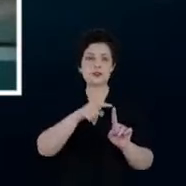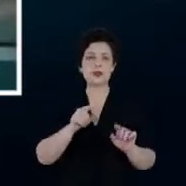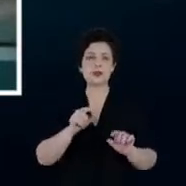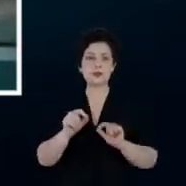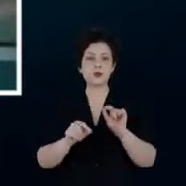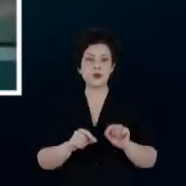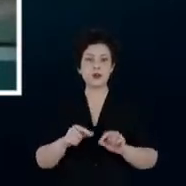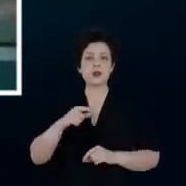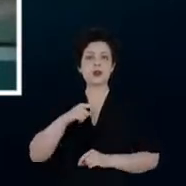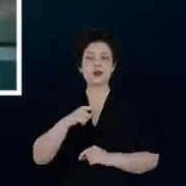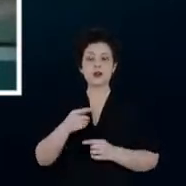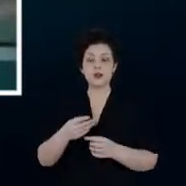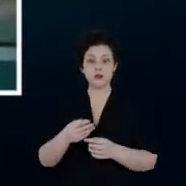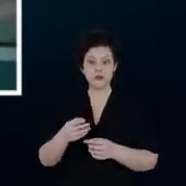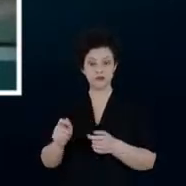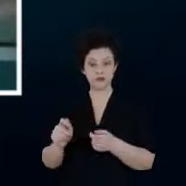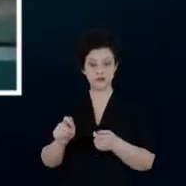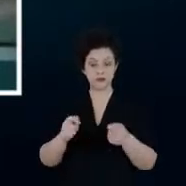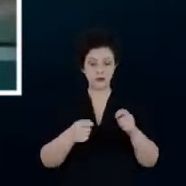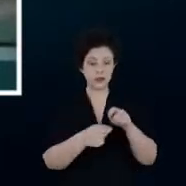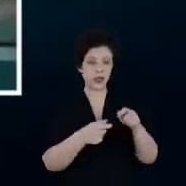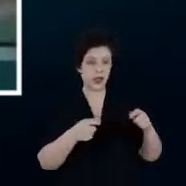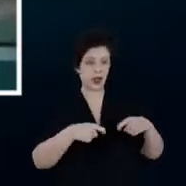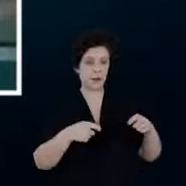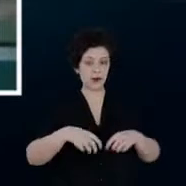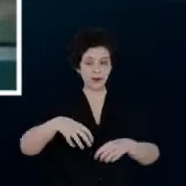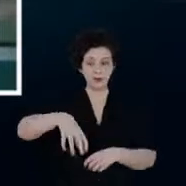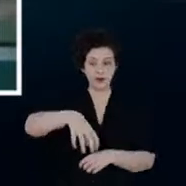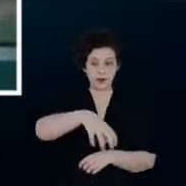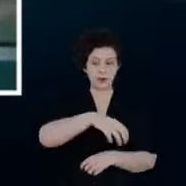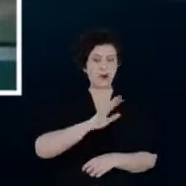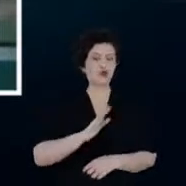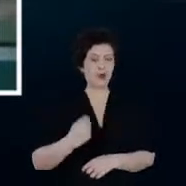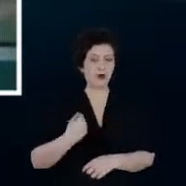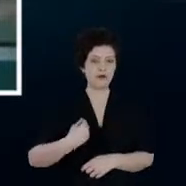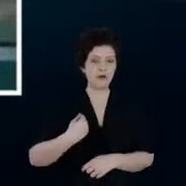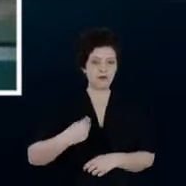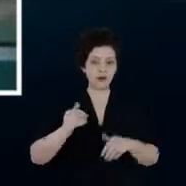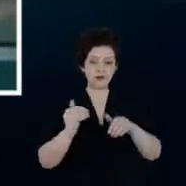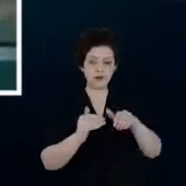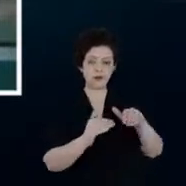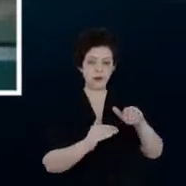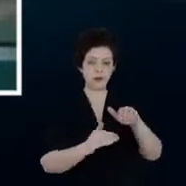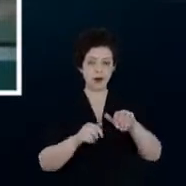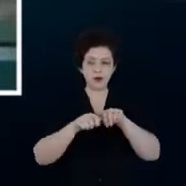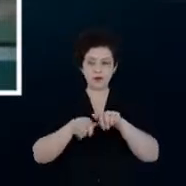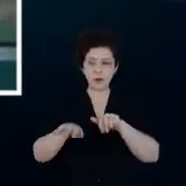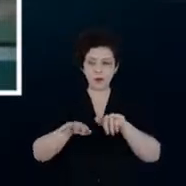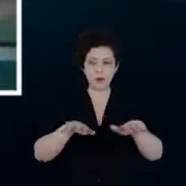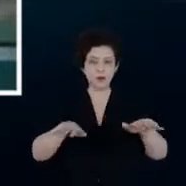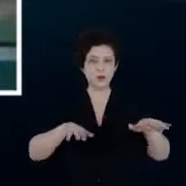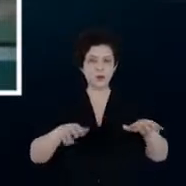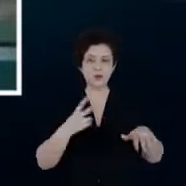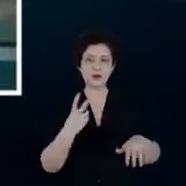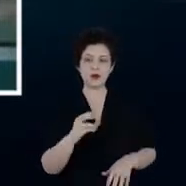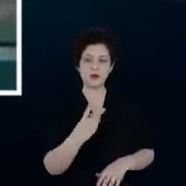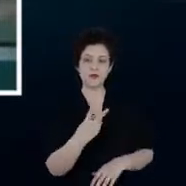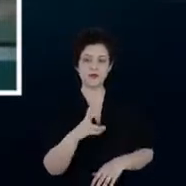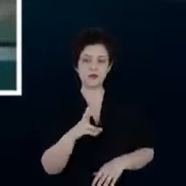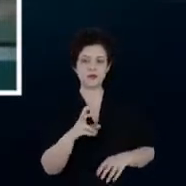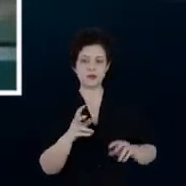Vamos dobrar essa capacidade instalada do armazenamento bombeado em 2025